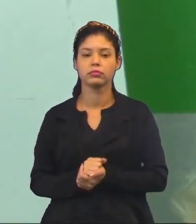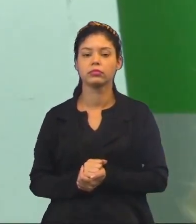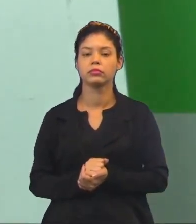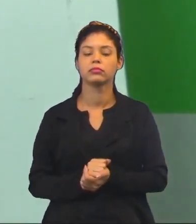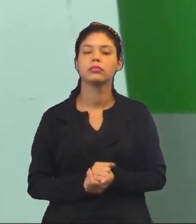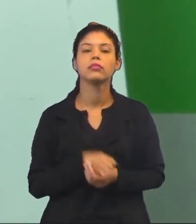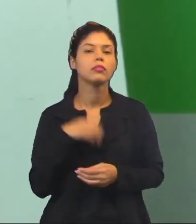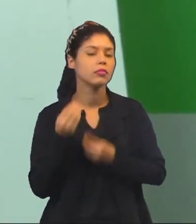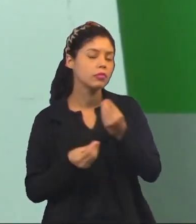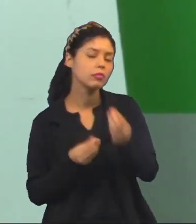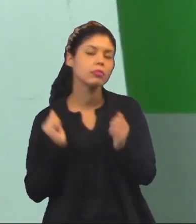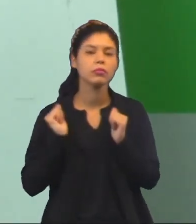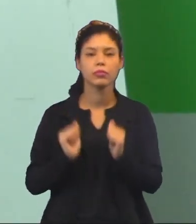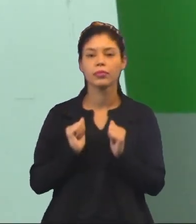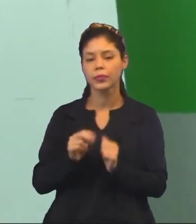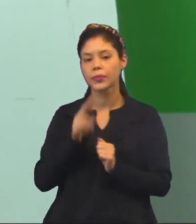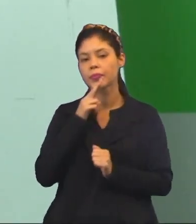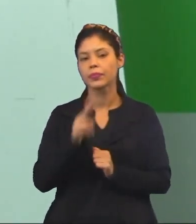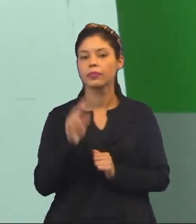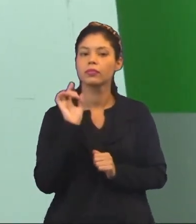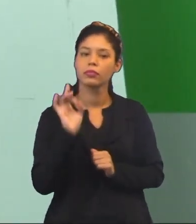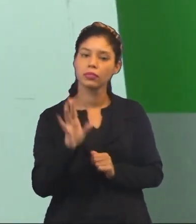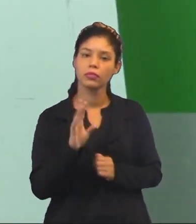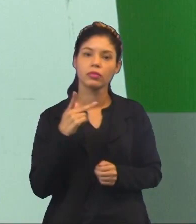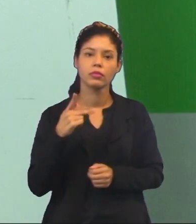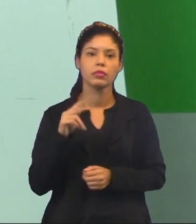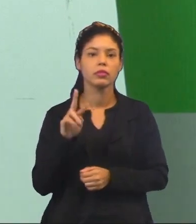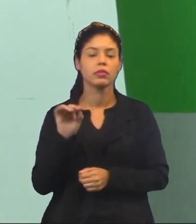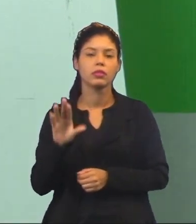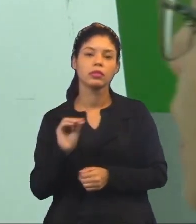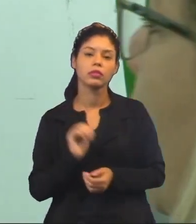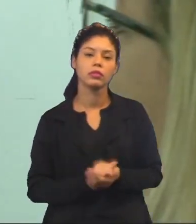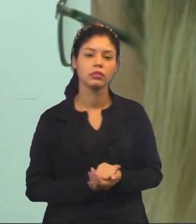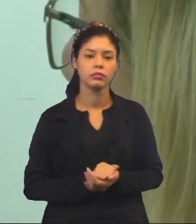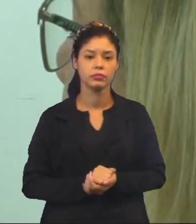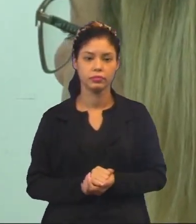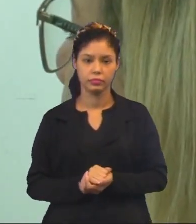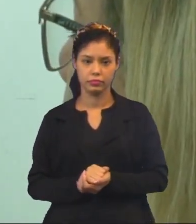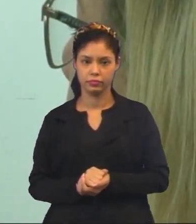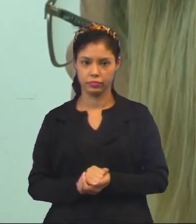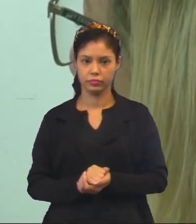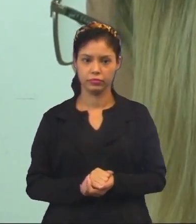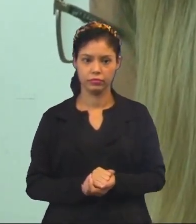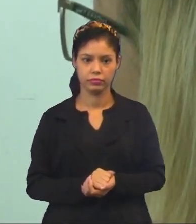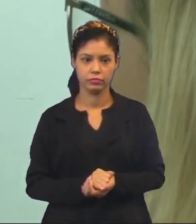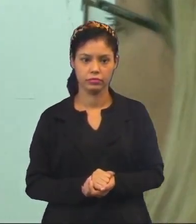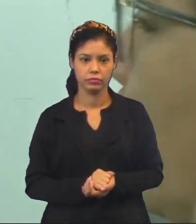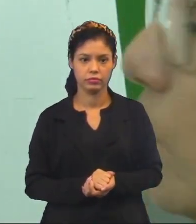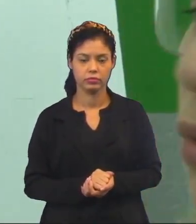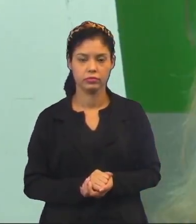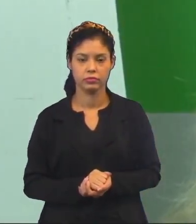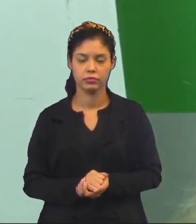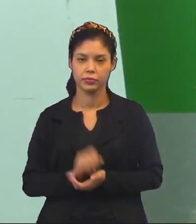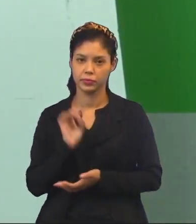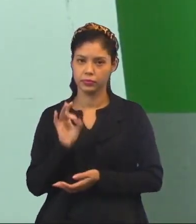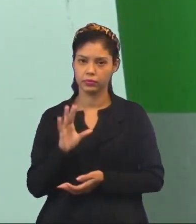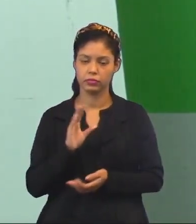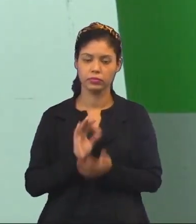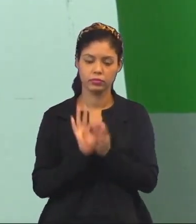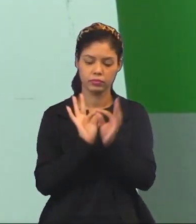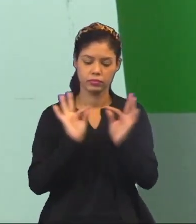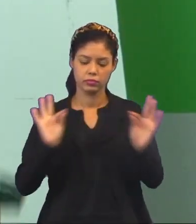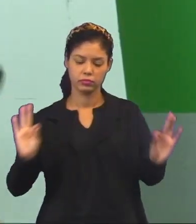a área, como eu posso calcular somente o perímetro, que é apenas o contorno.